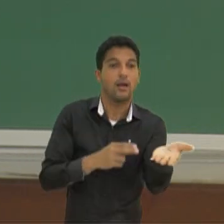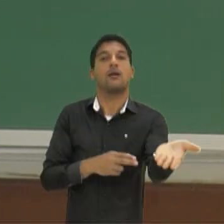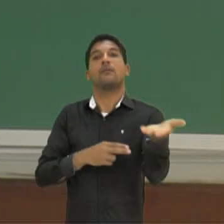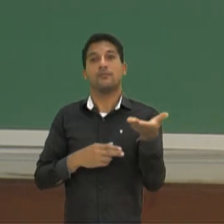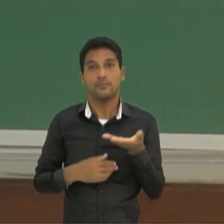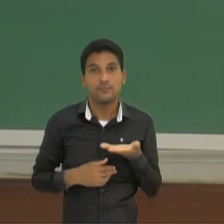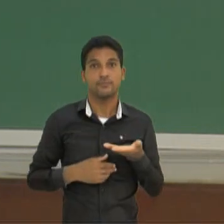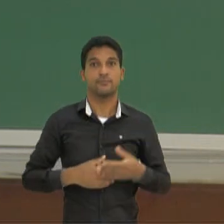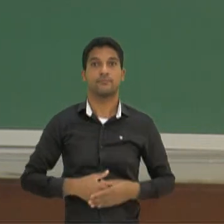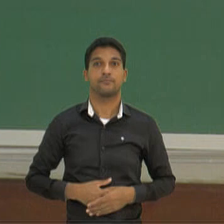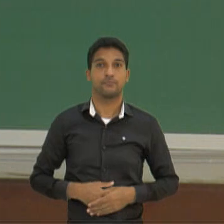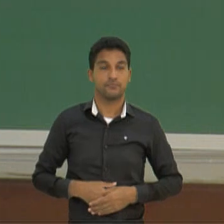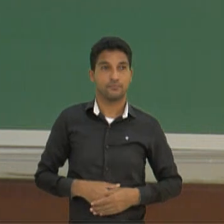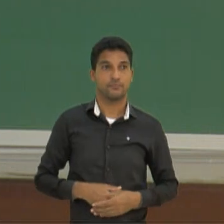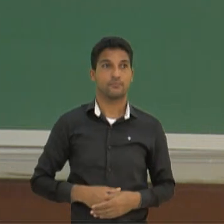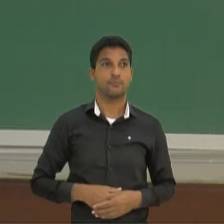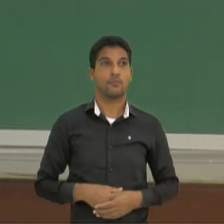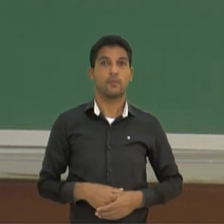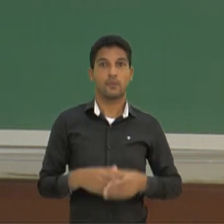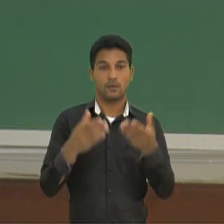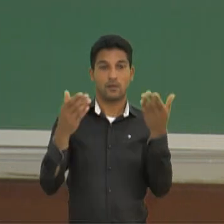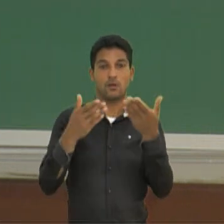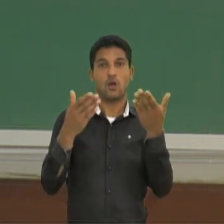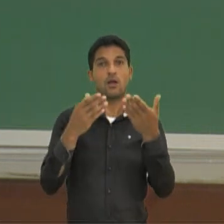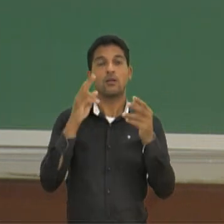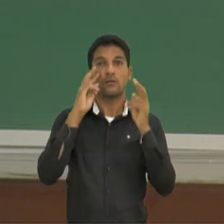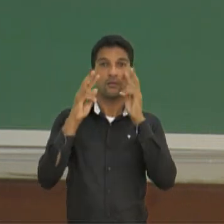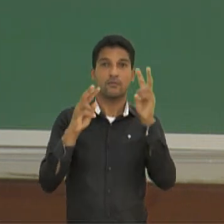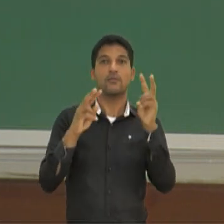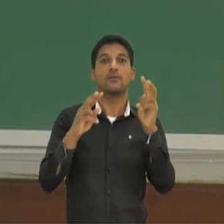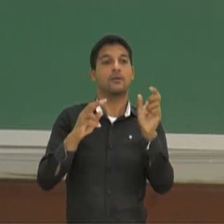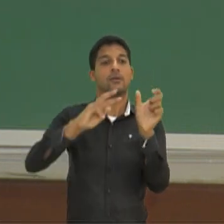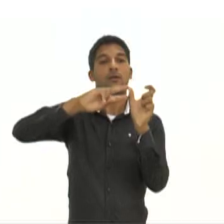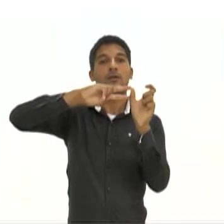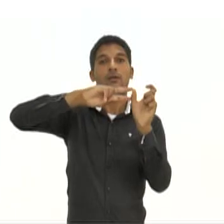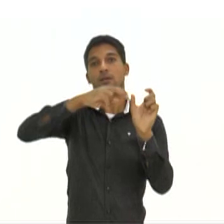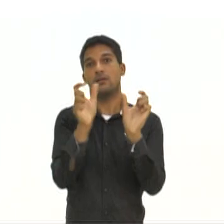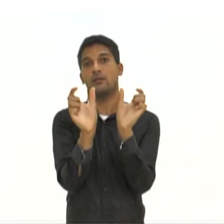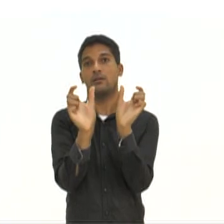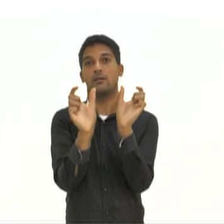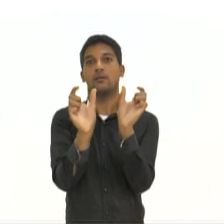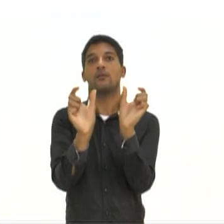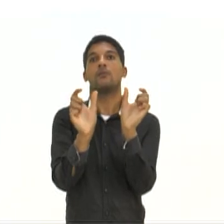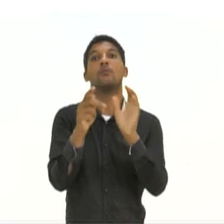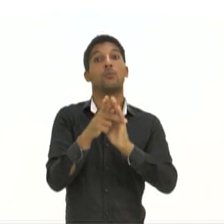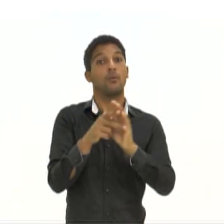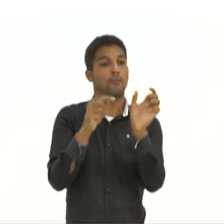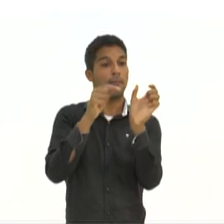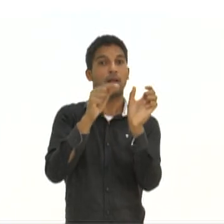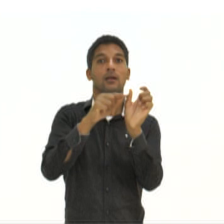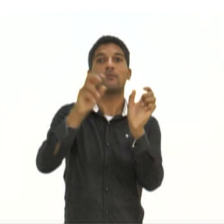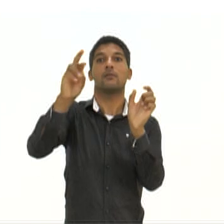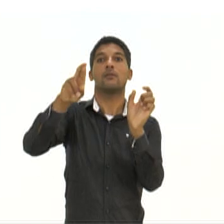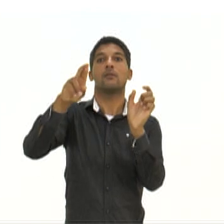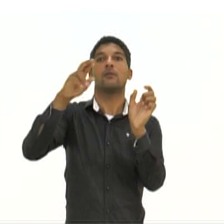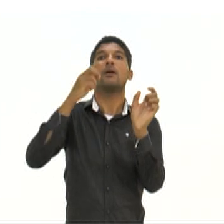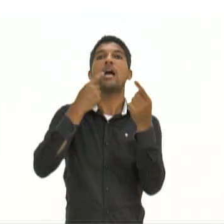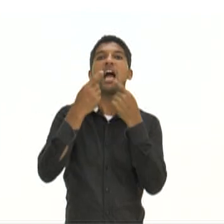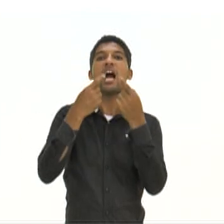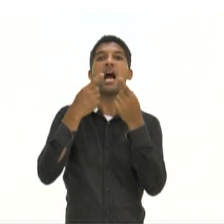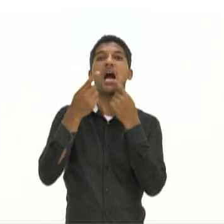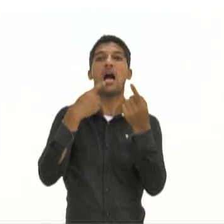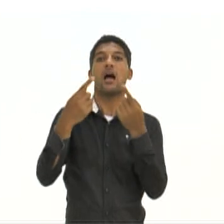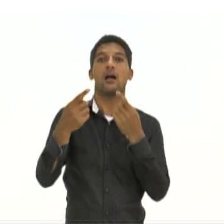nesse slide alguns sinônimos da palavra reclamação. Observem que reclamação pode ter como sinônimo as